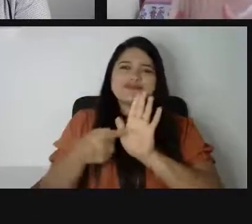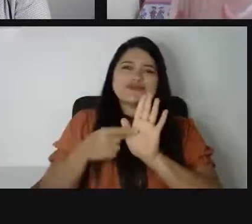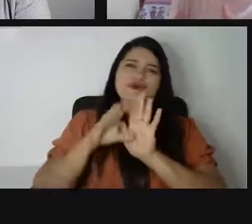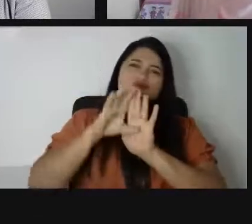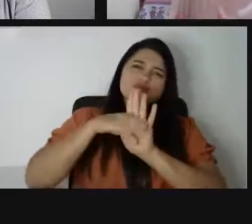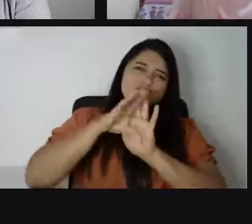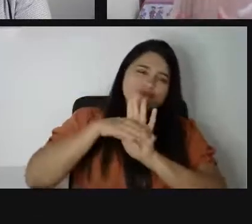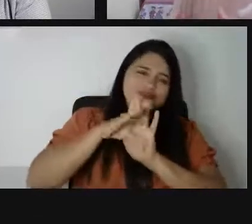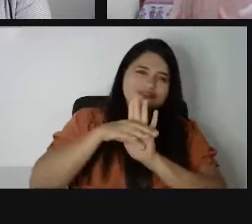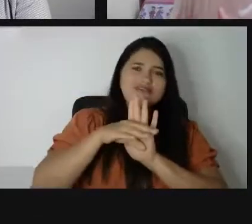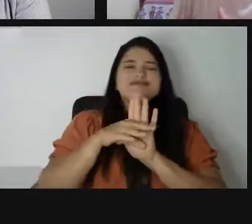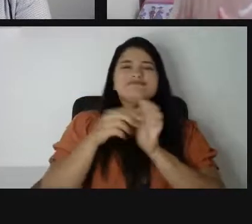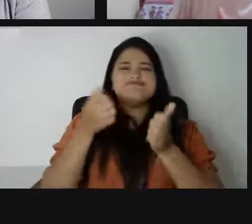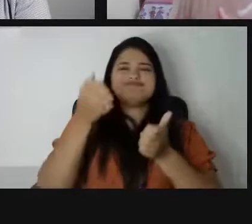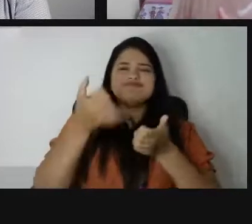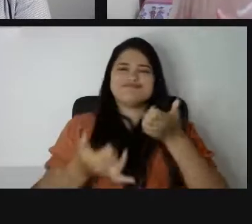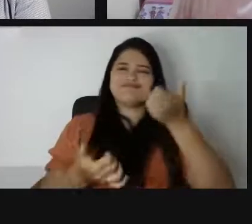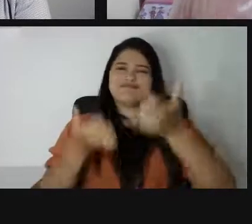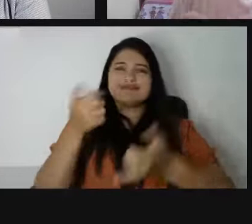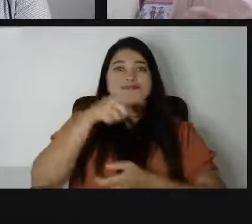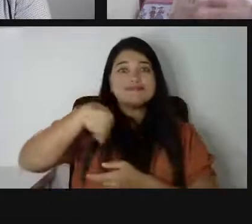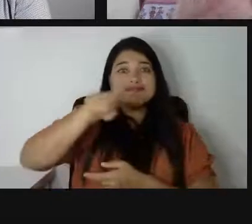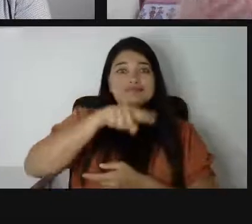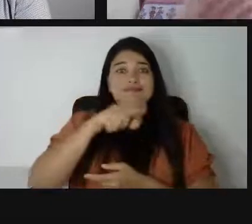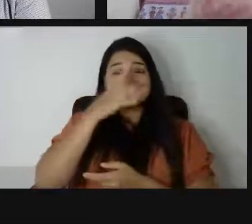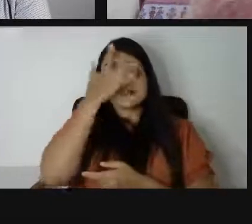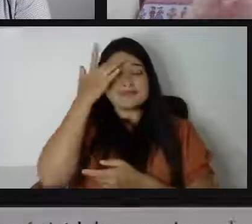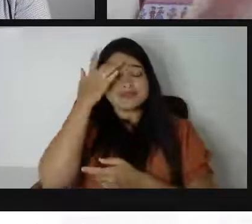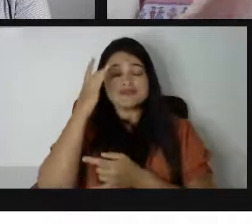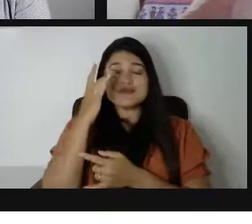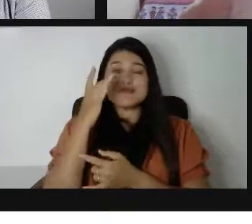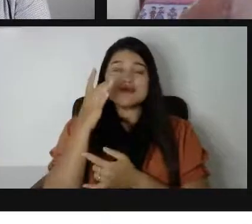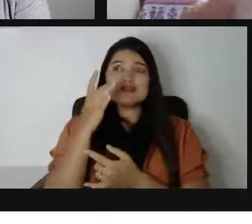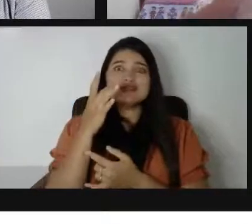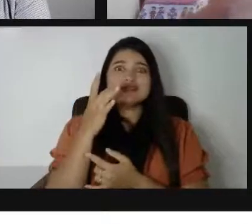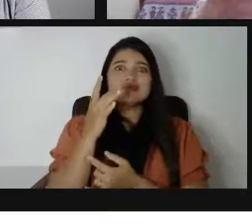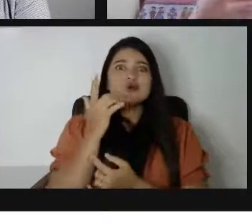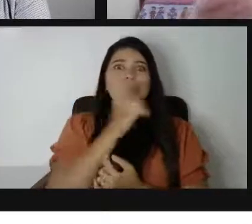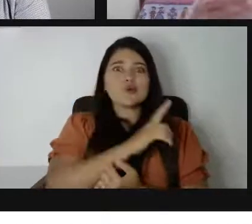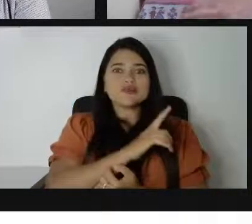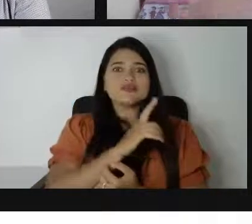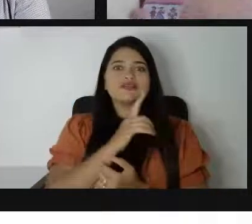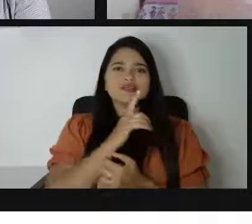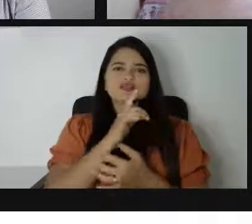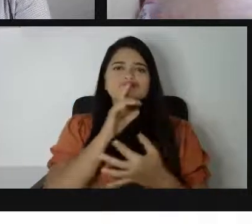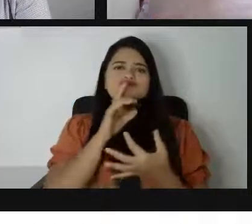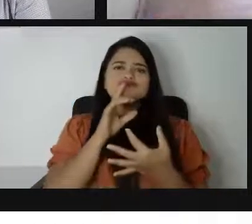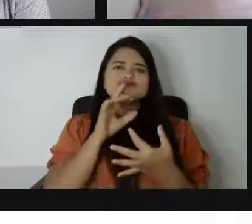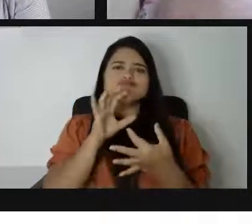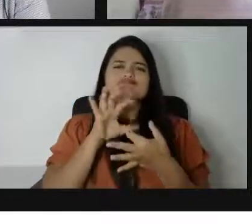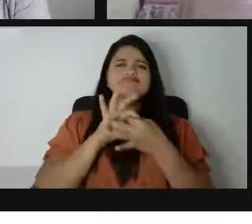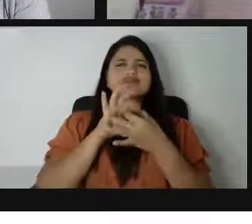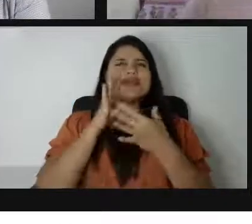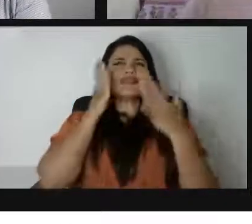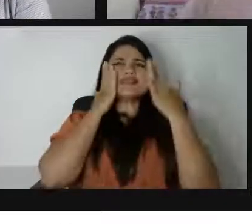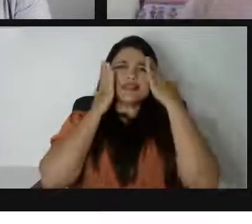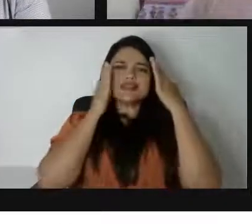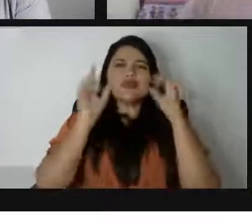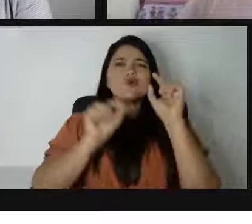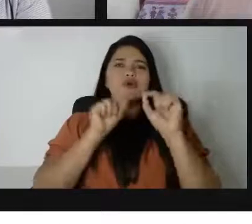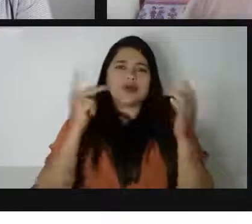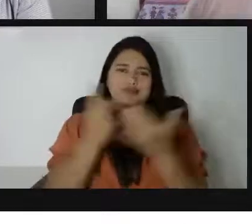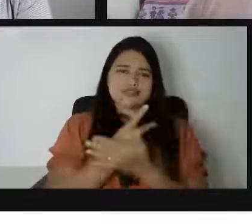exemplos práticos para que as pessoas pudessem se conectar mesmo com a realidade, né? Então,